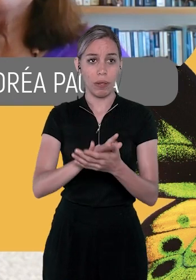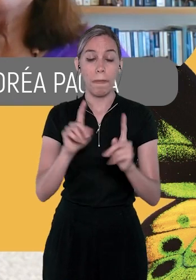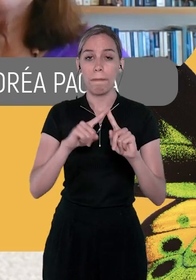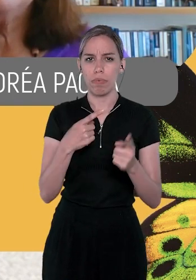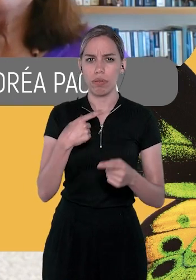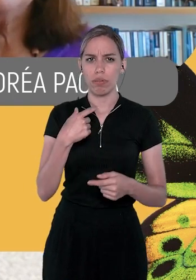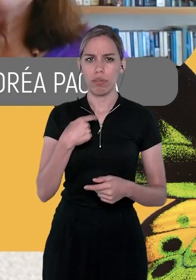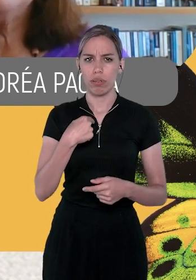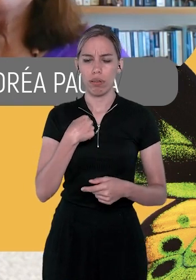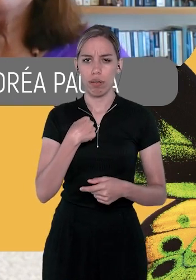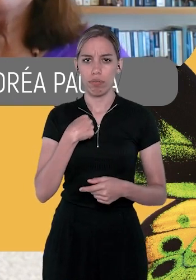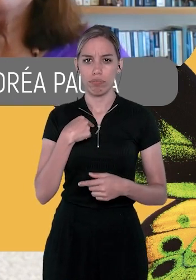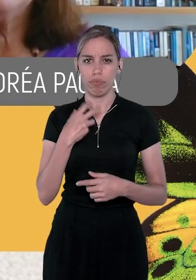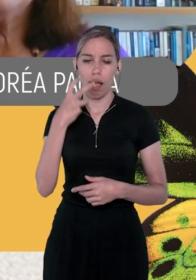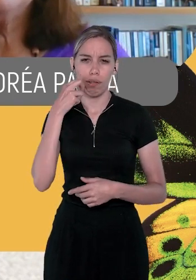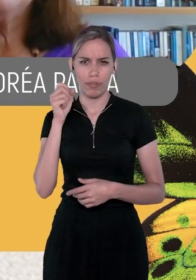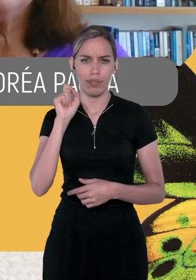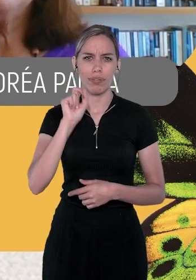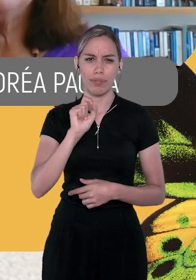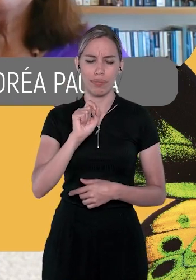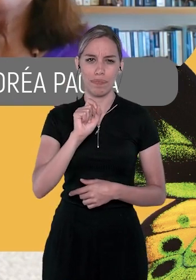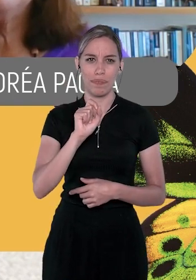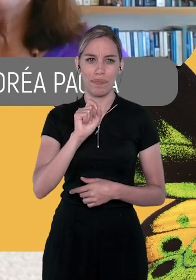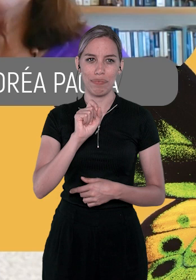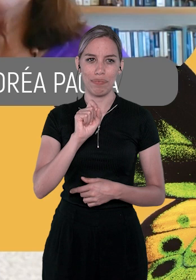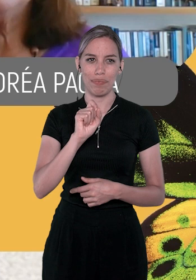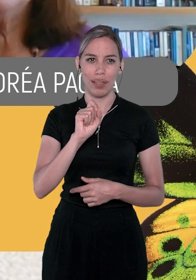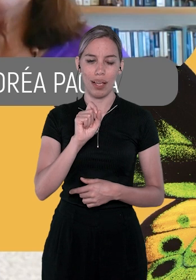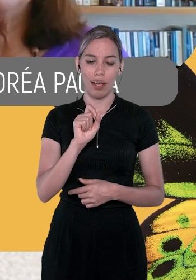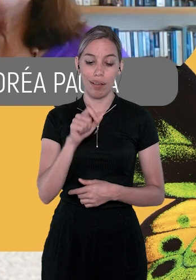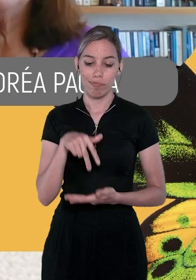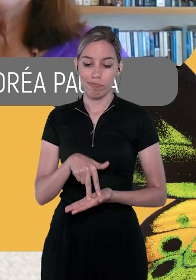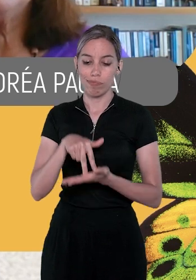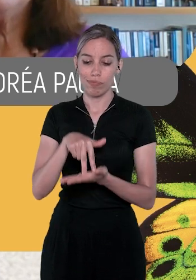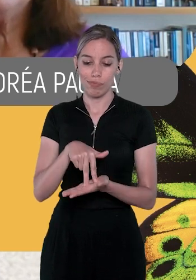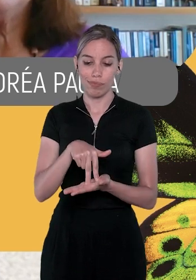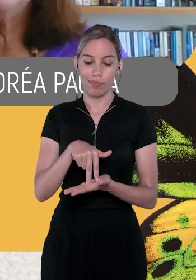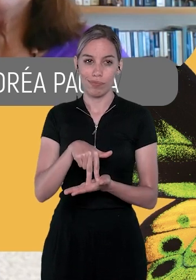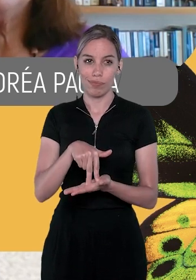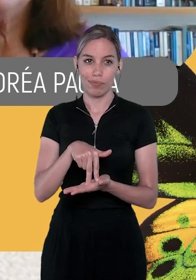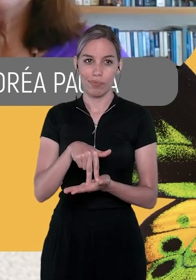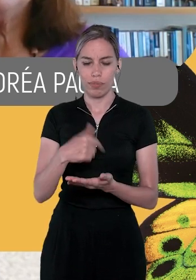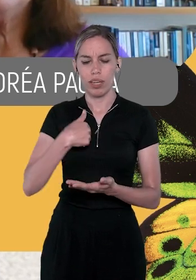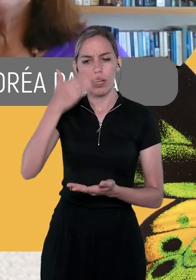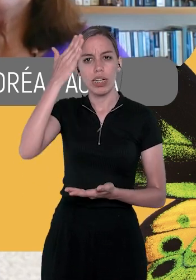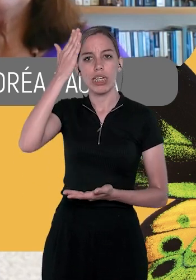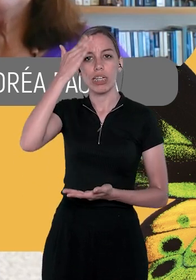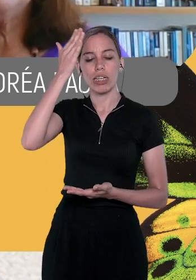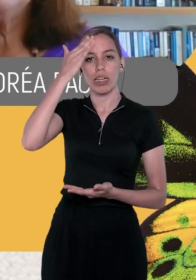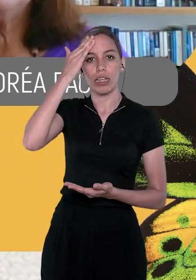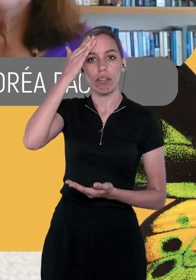adotei a seguinte posição, sobretudo porque eu sei como é que